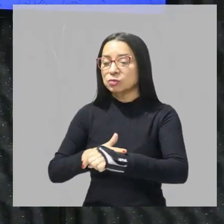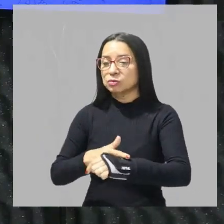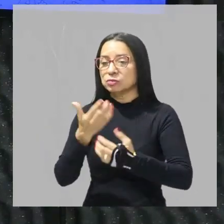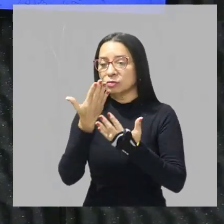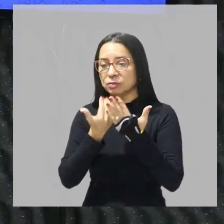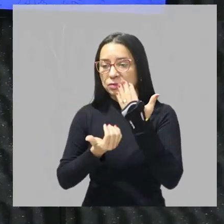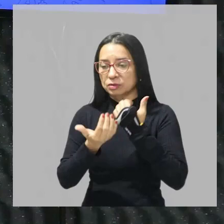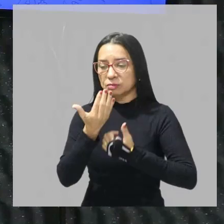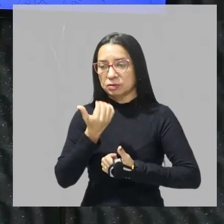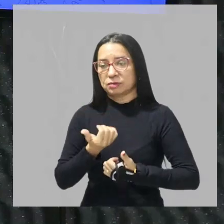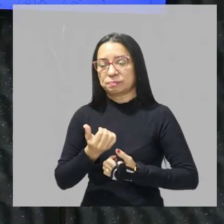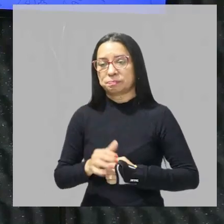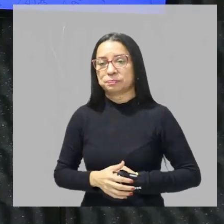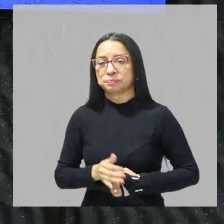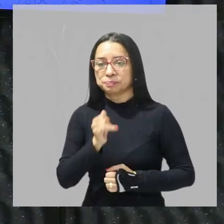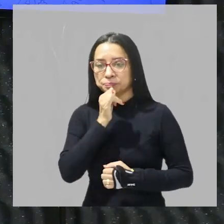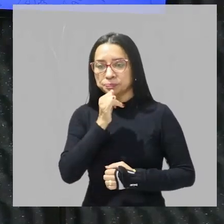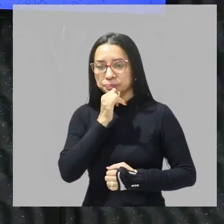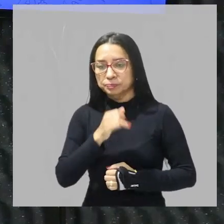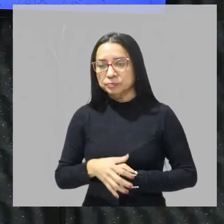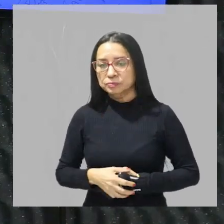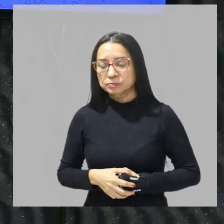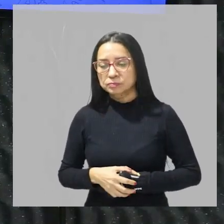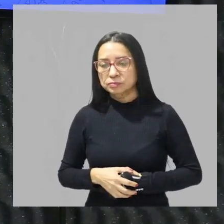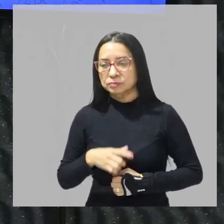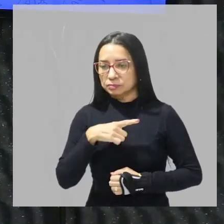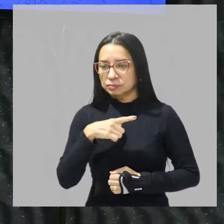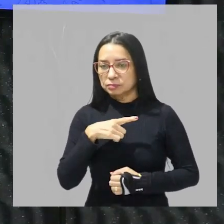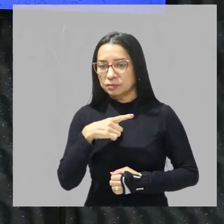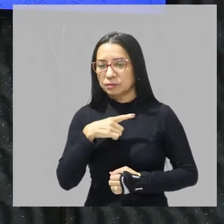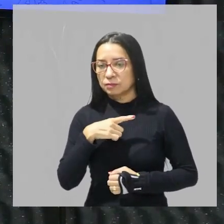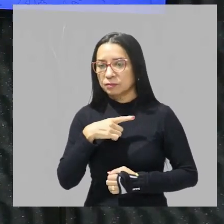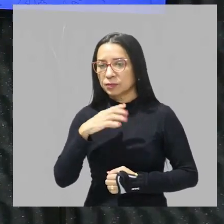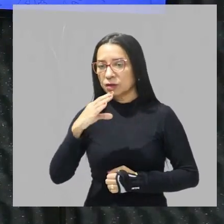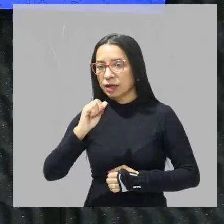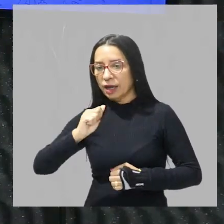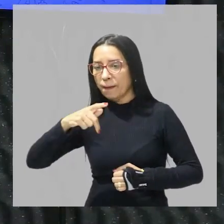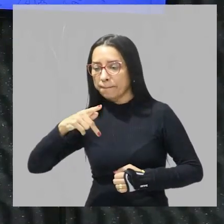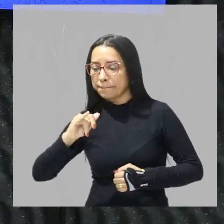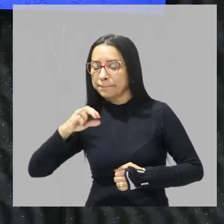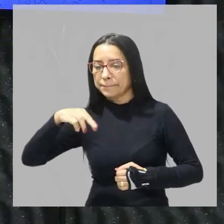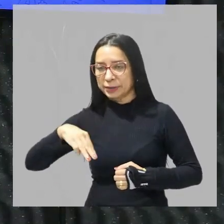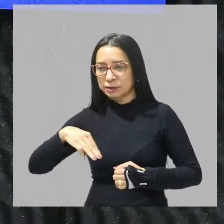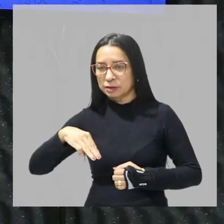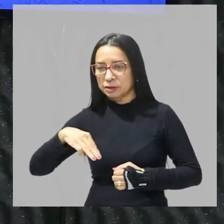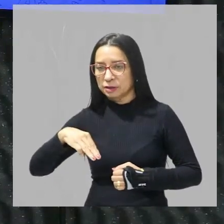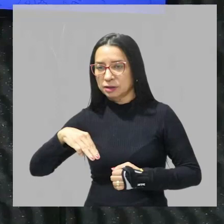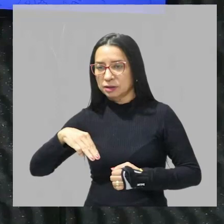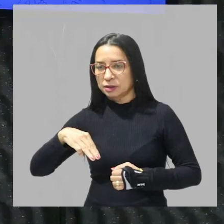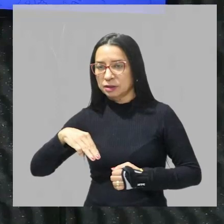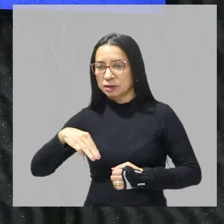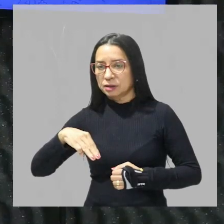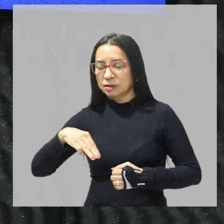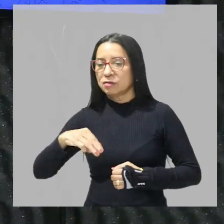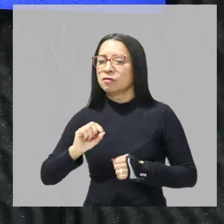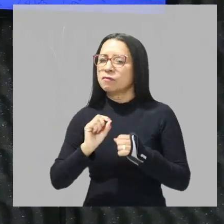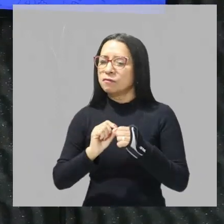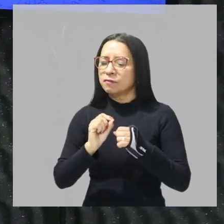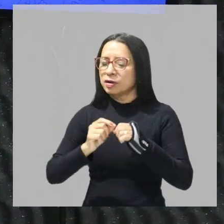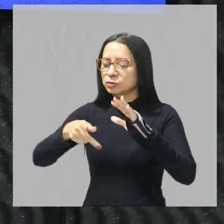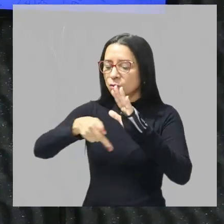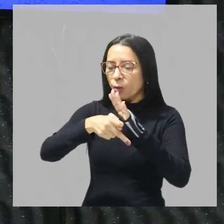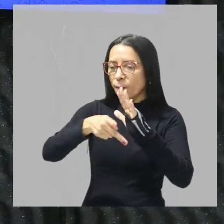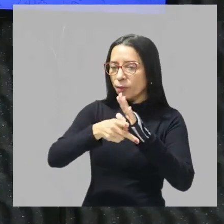alimentar. Ok? Por exemplo, eu tenho aqui o capim ele produz o seu próprio alimento. Ele